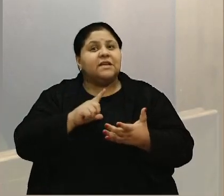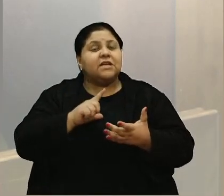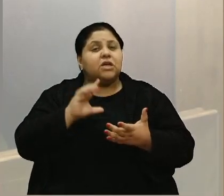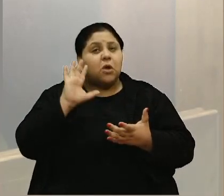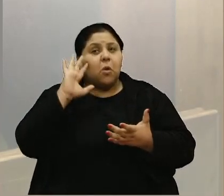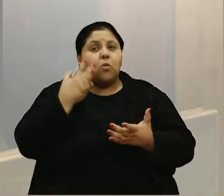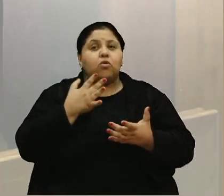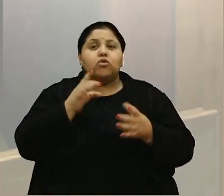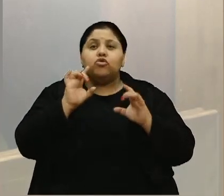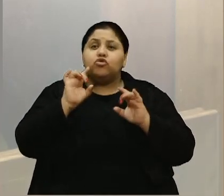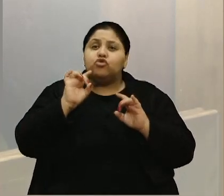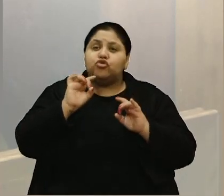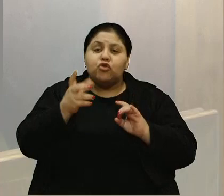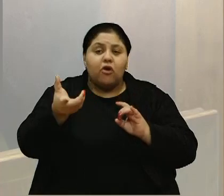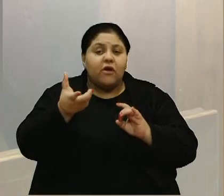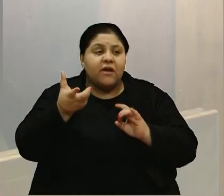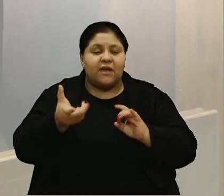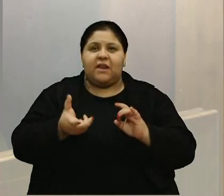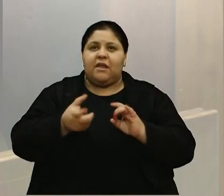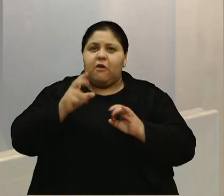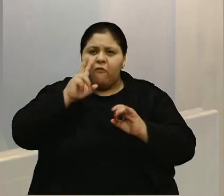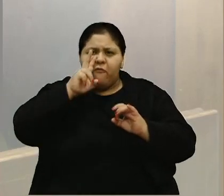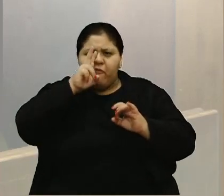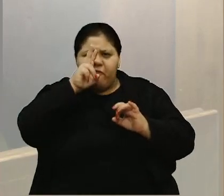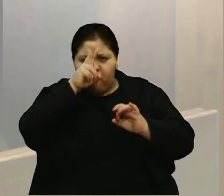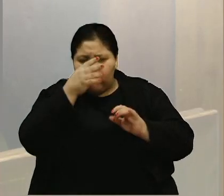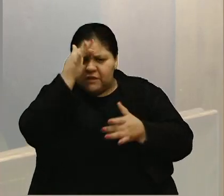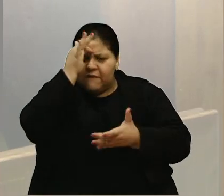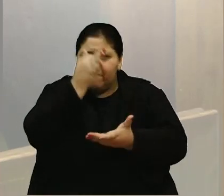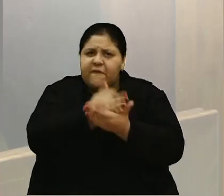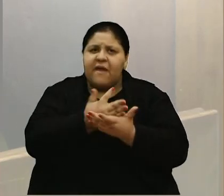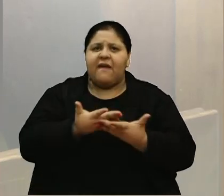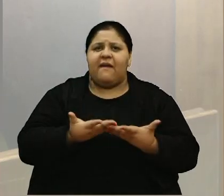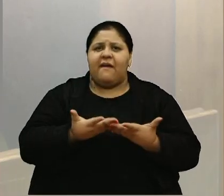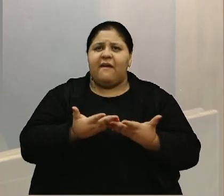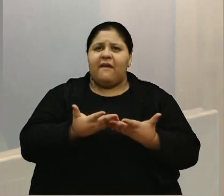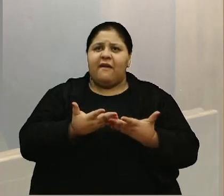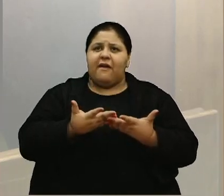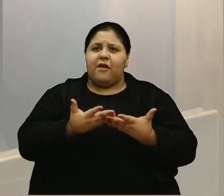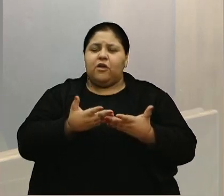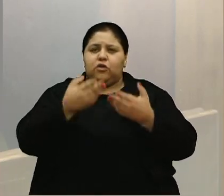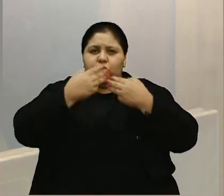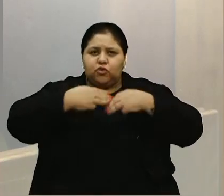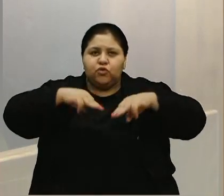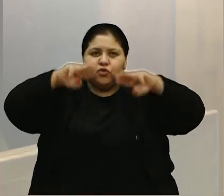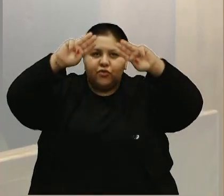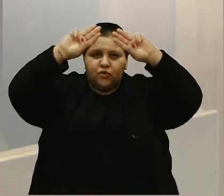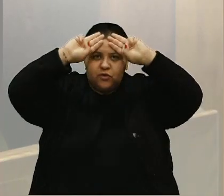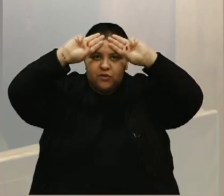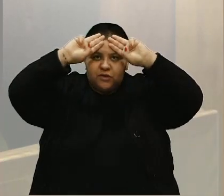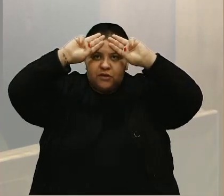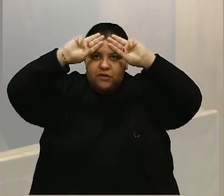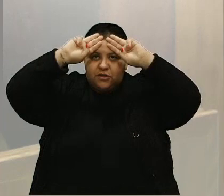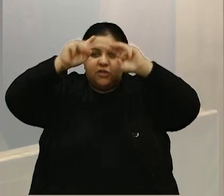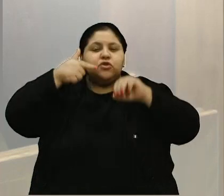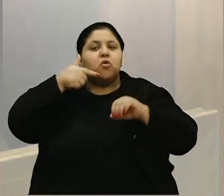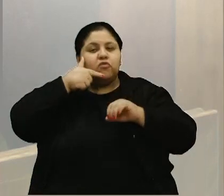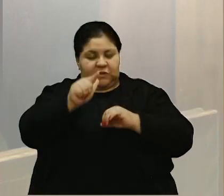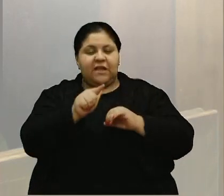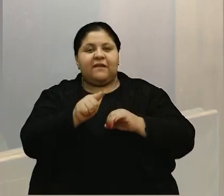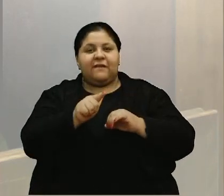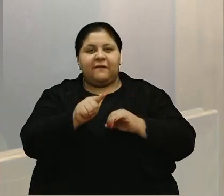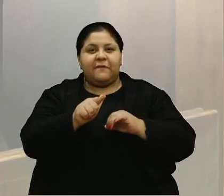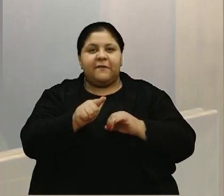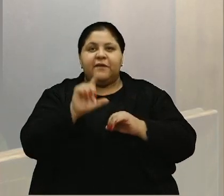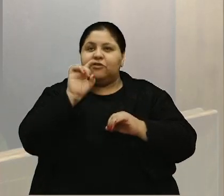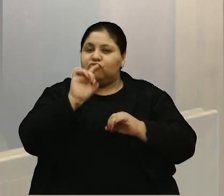É só a gente querer, botar força, garra, fé no orixá, que a gente chega lá, né? Então, é